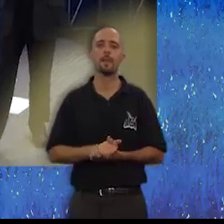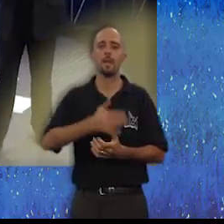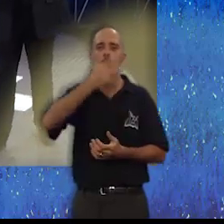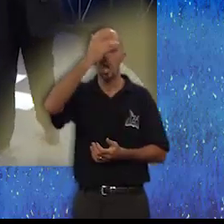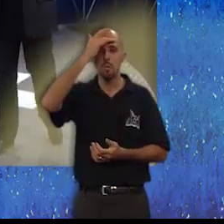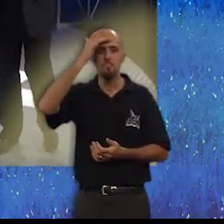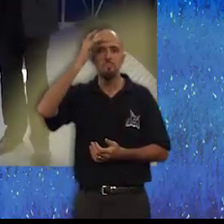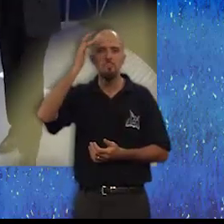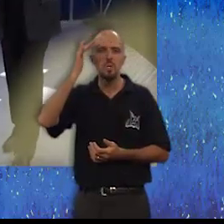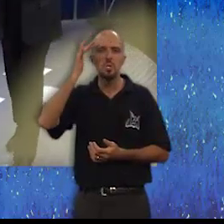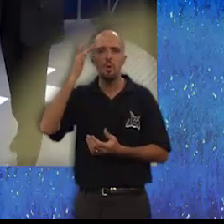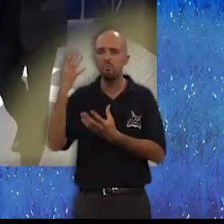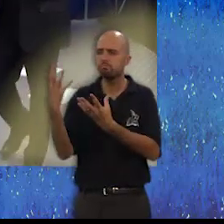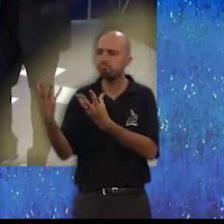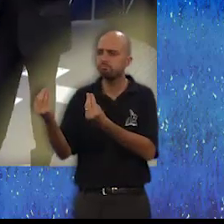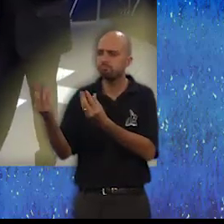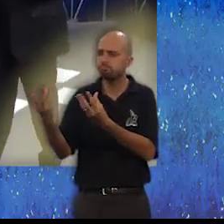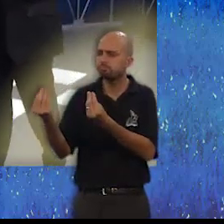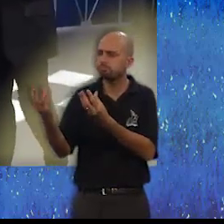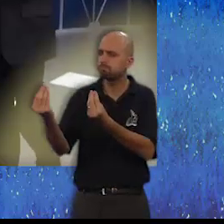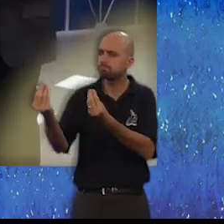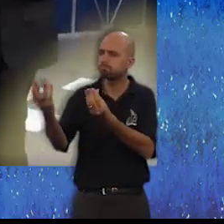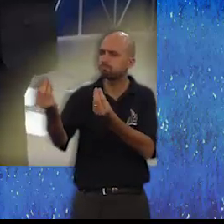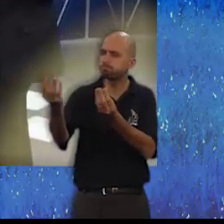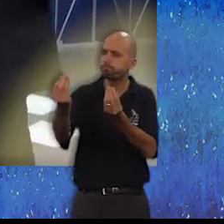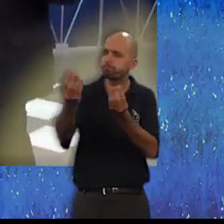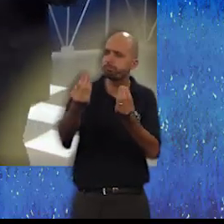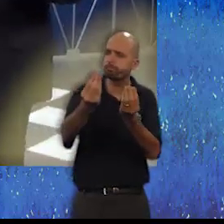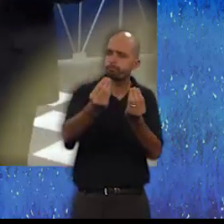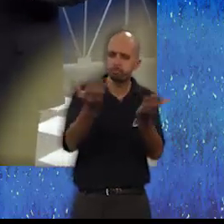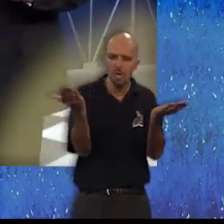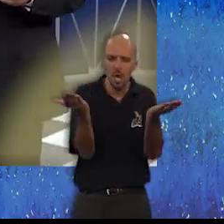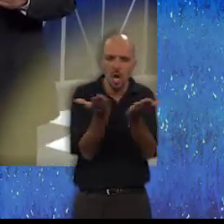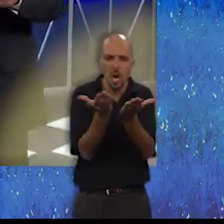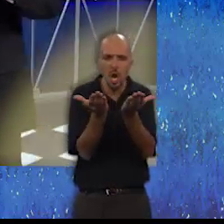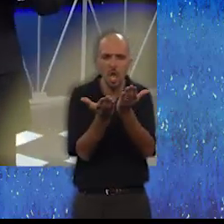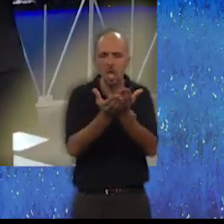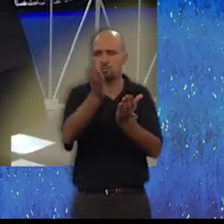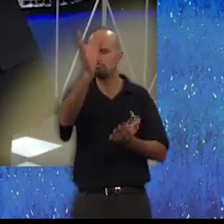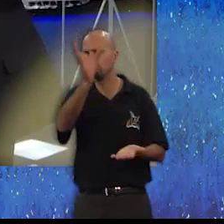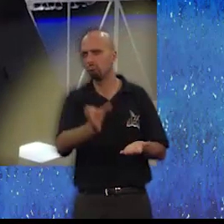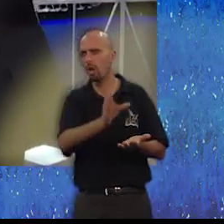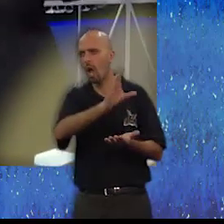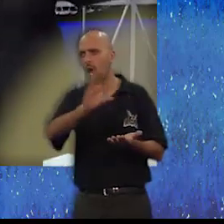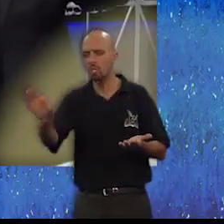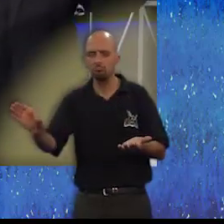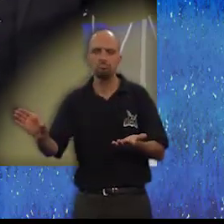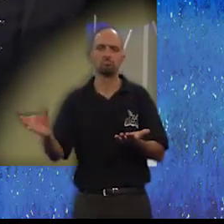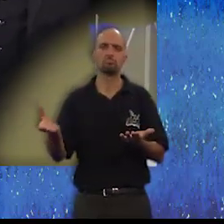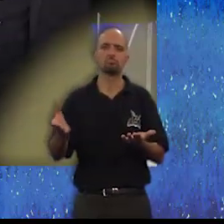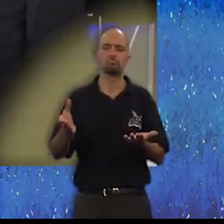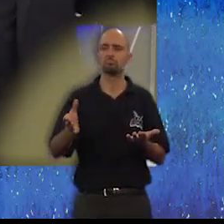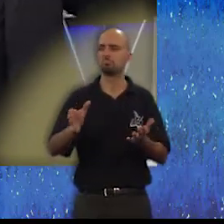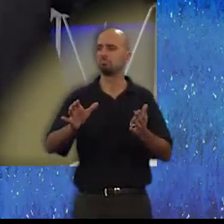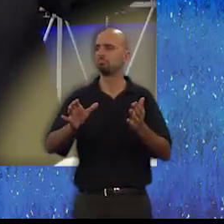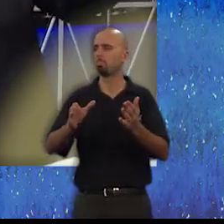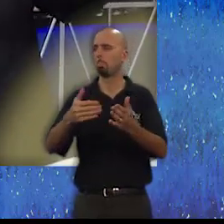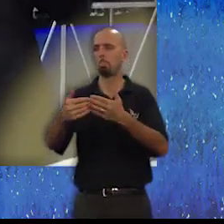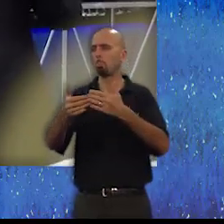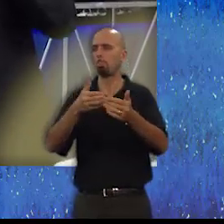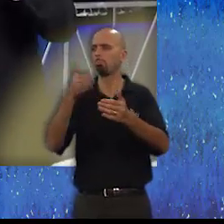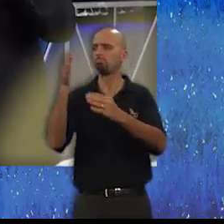Então, muitas pessoas nos dias de hoje são evangélicas, ou são católicas, ou são de outra religião, e que frequentam a